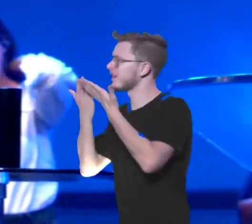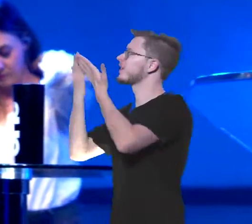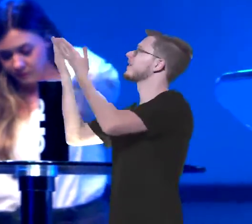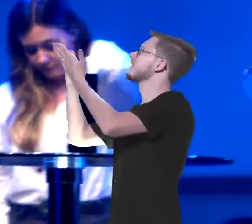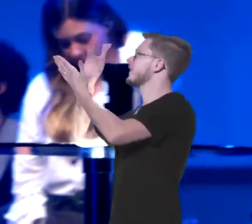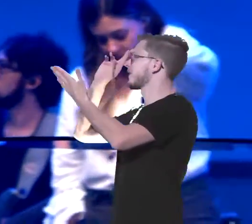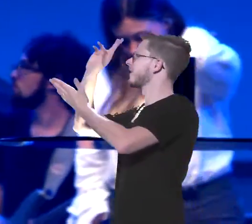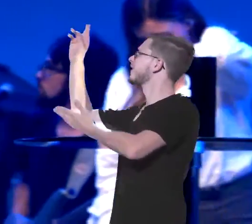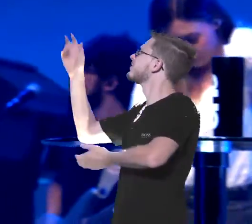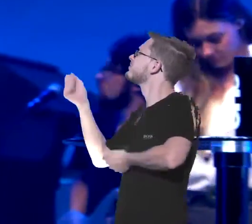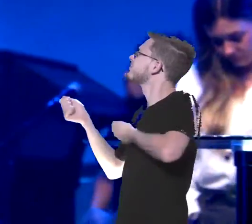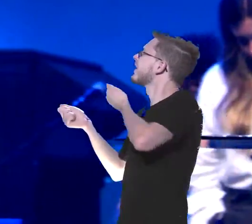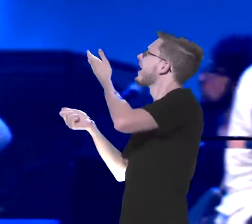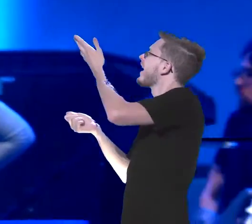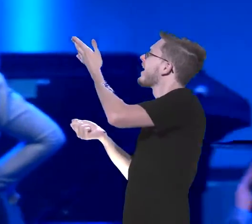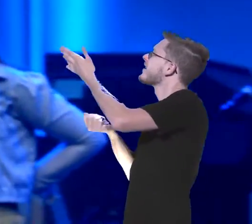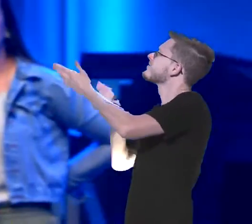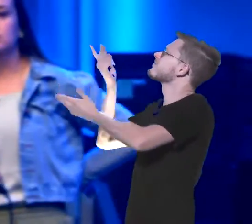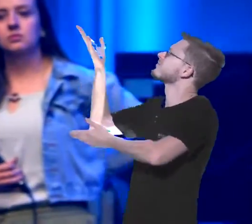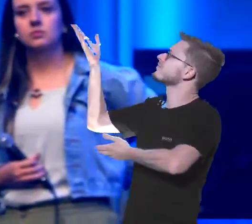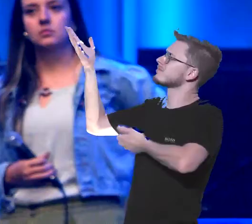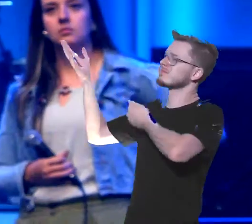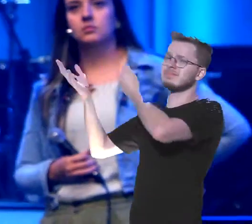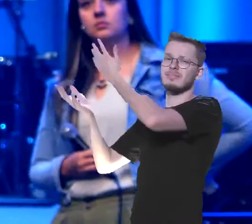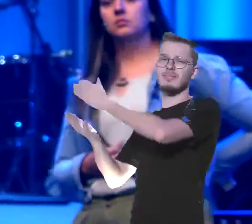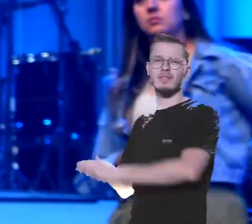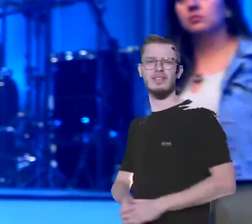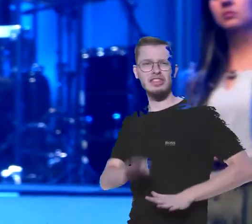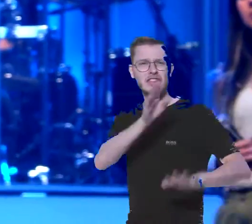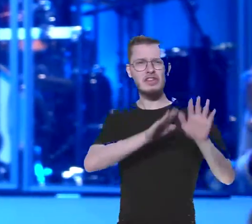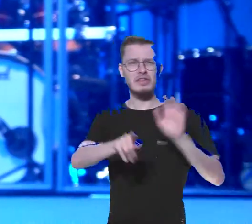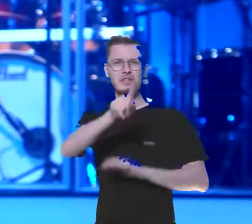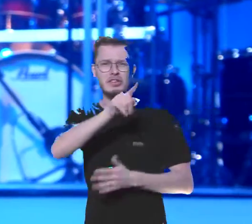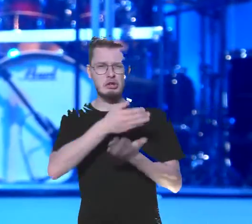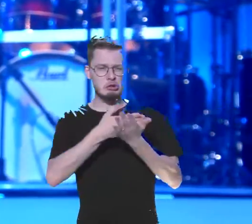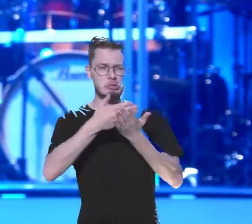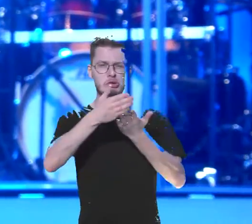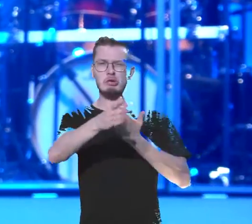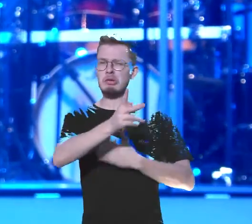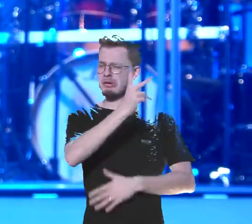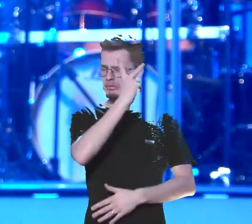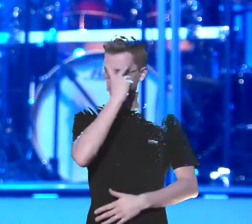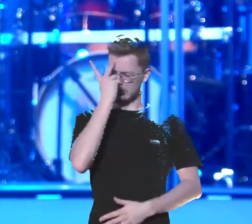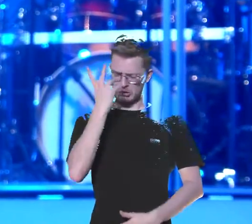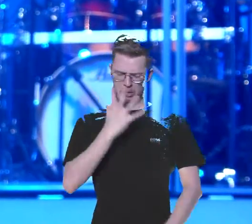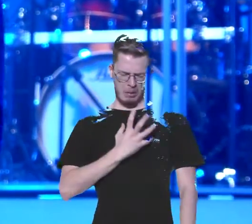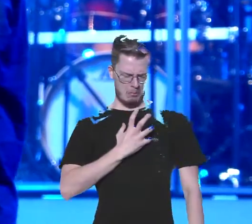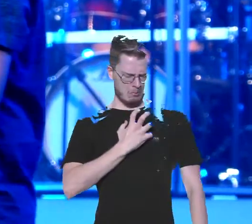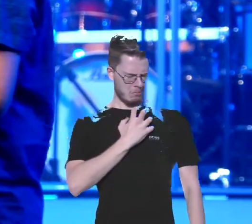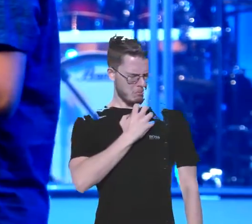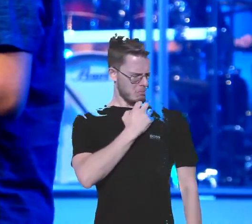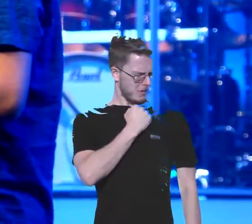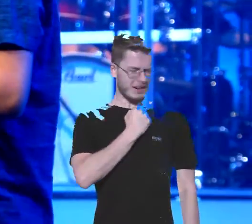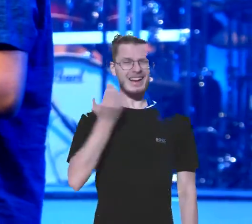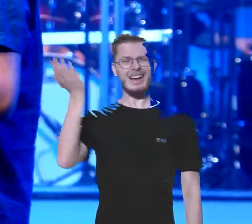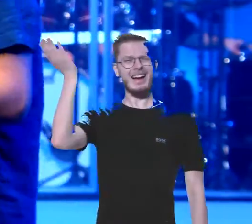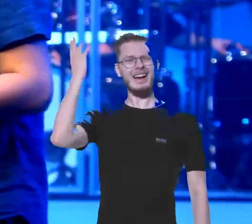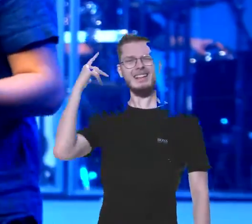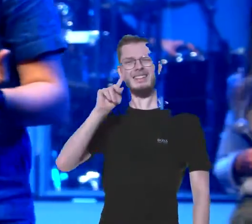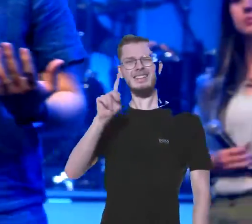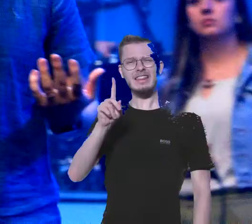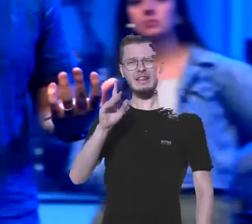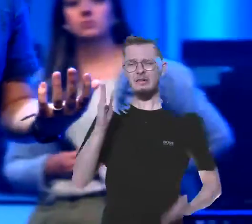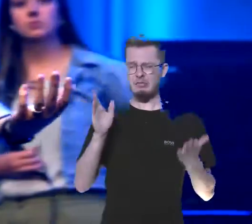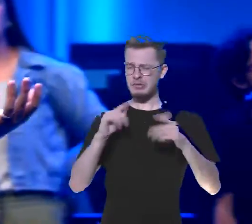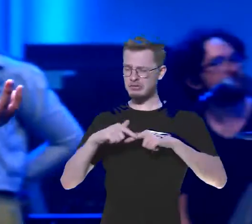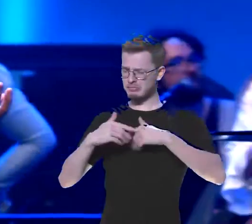Quem sabe você começou a se tornar uma pessoa amarga. Você não era, mas a amargura começou a tomar conta do seu coração. Quem